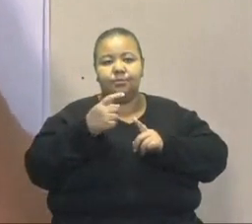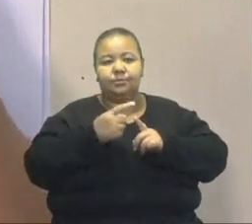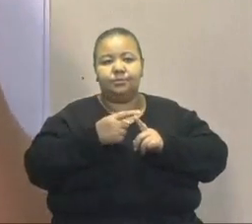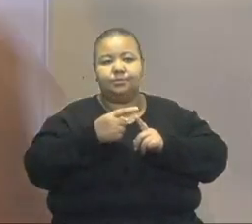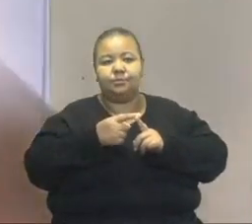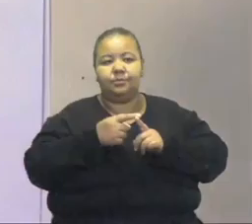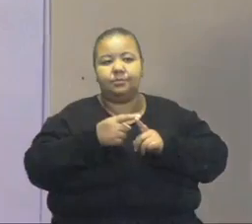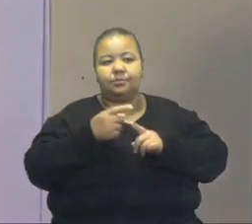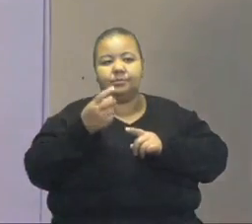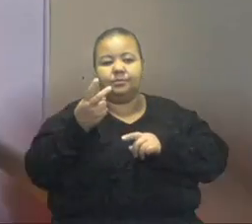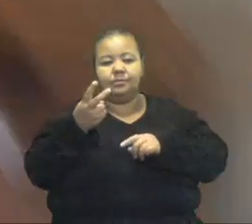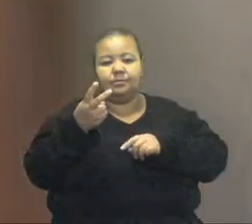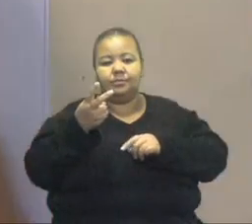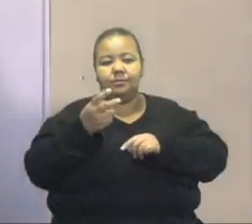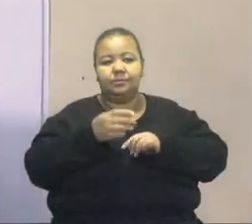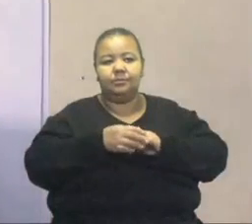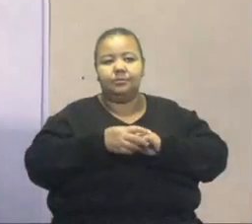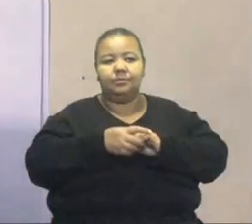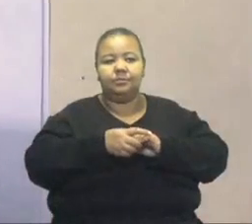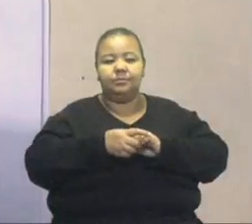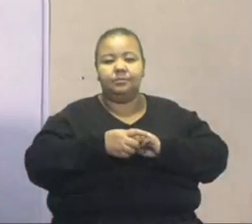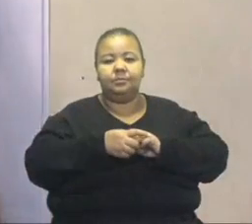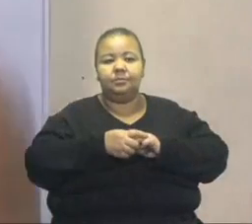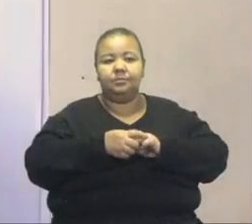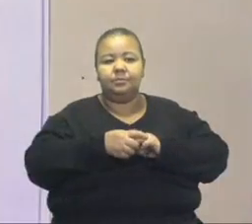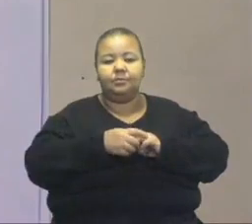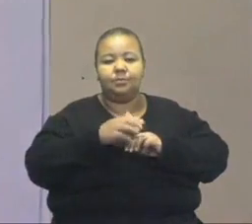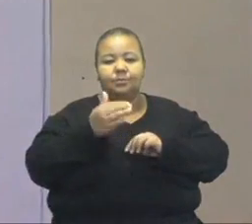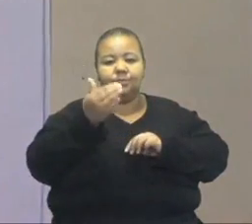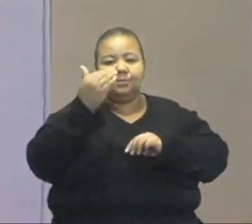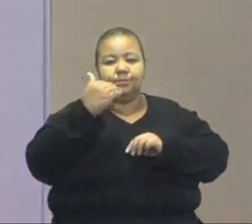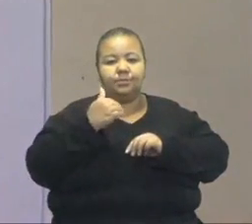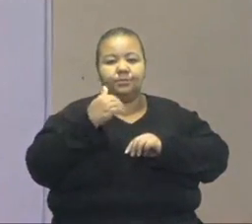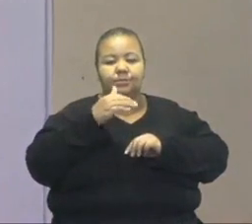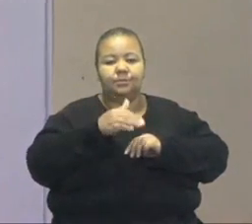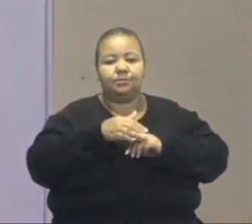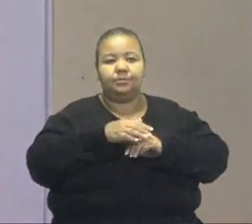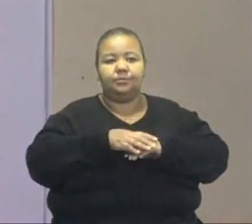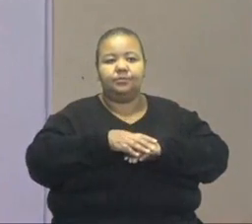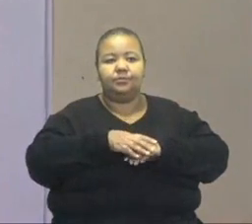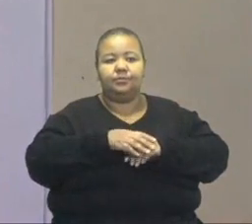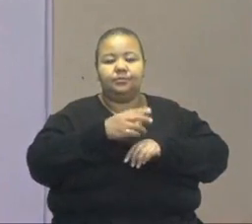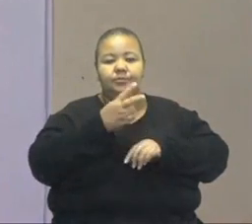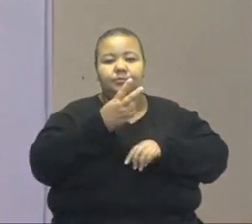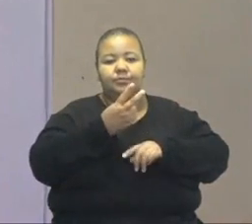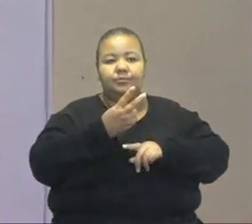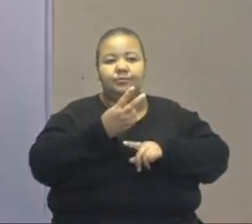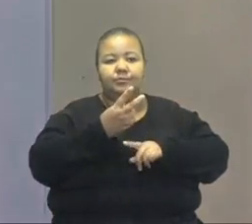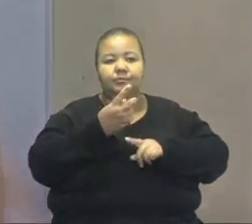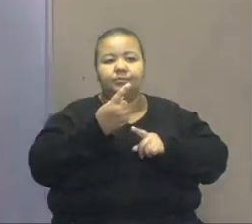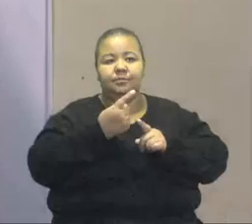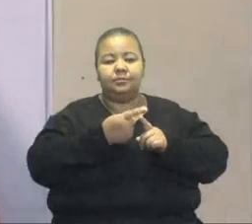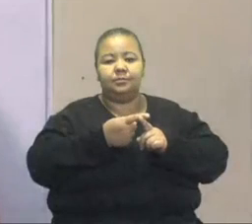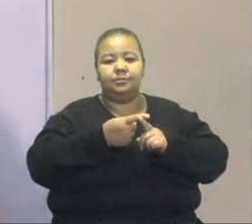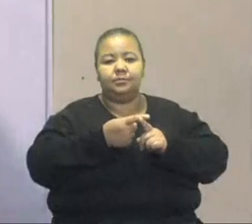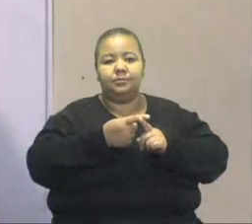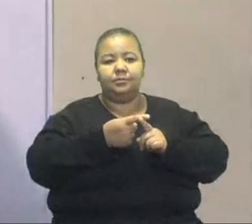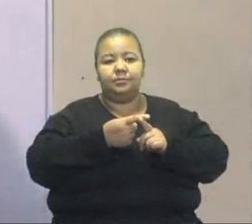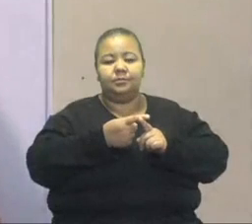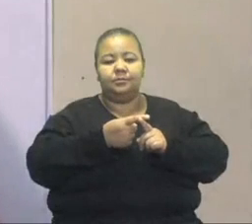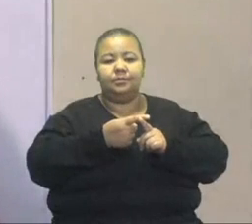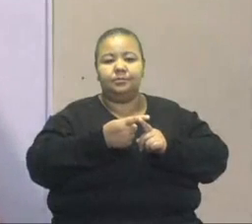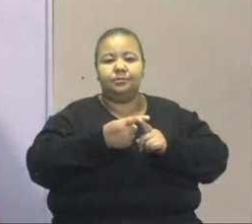vezes 2. Agora, vamos para a nossa segunda linha. 2 vezes